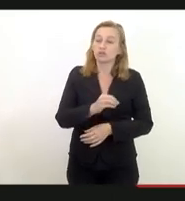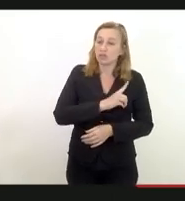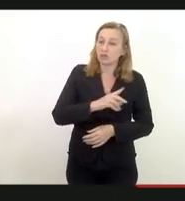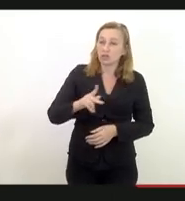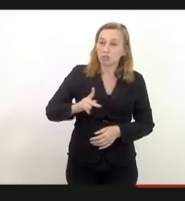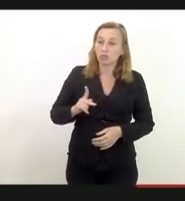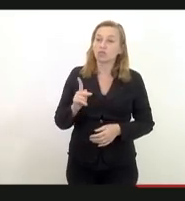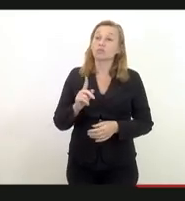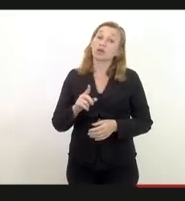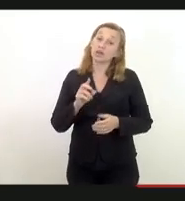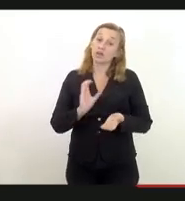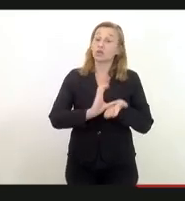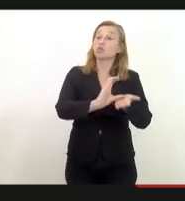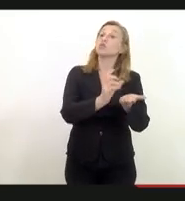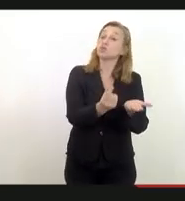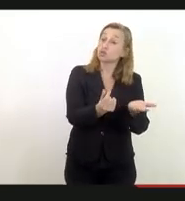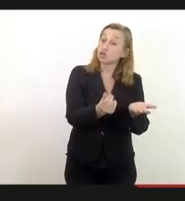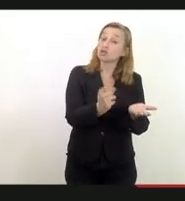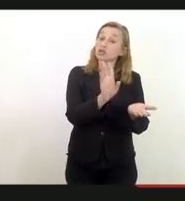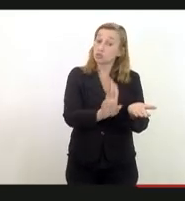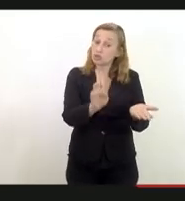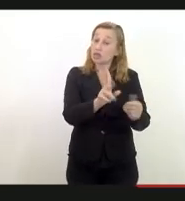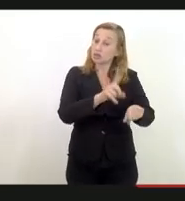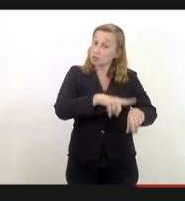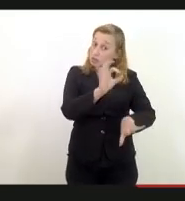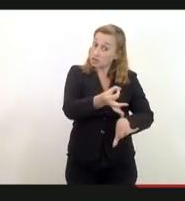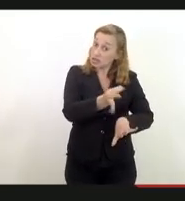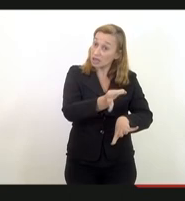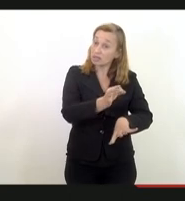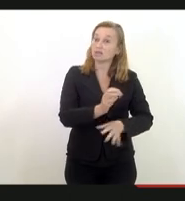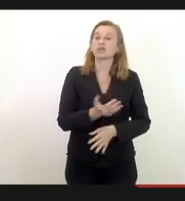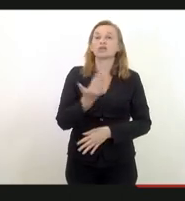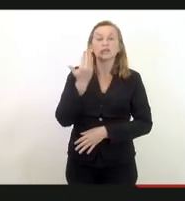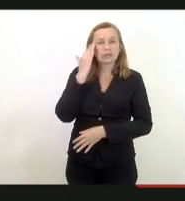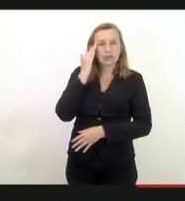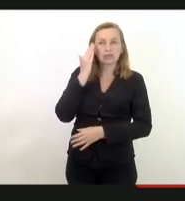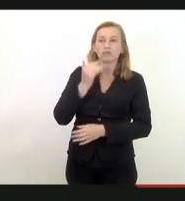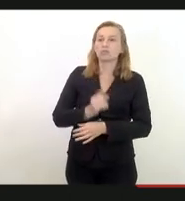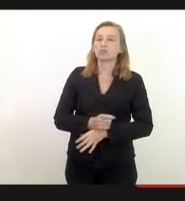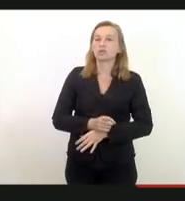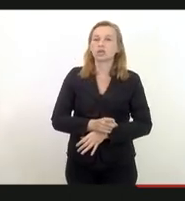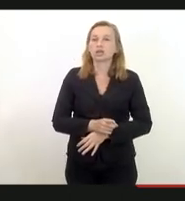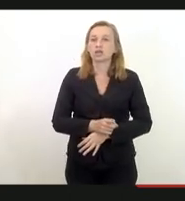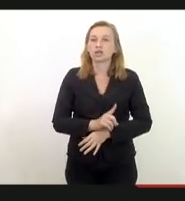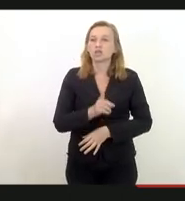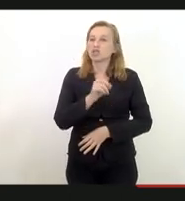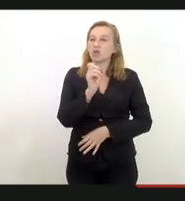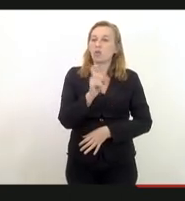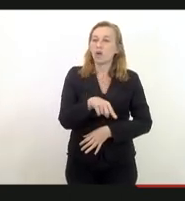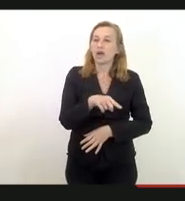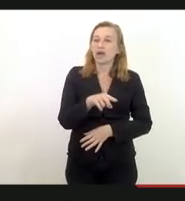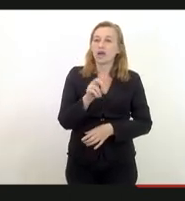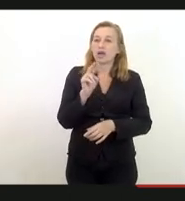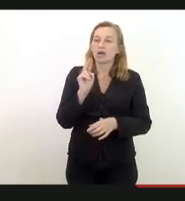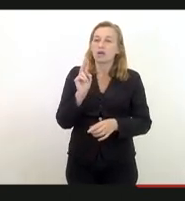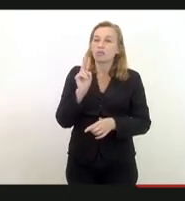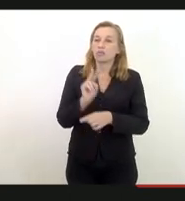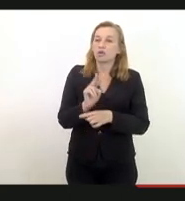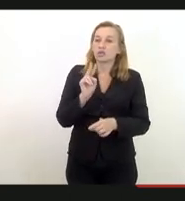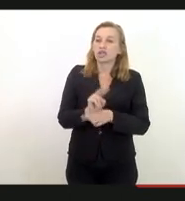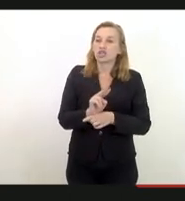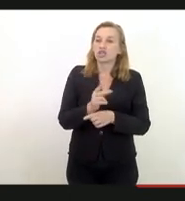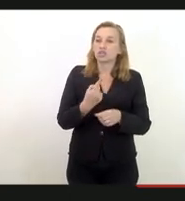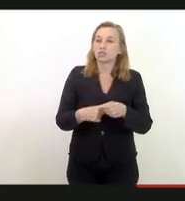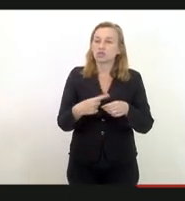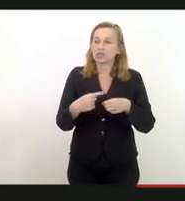para que esse recurso seja utilizado no tempo. A gente entende, às vezes, que não é defendendo o município, né? Mas que